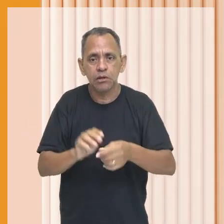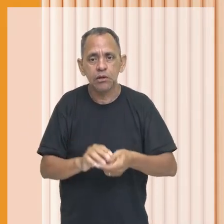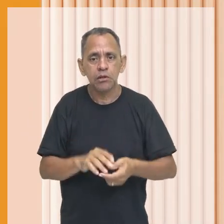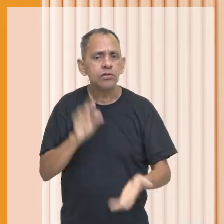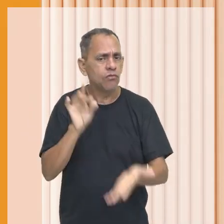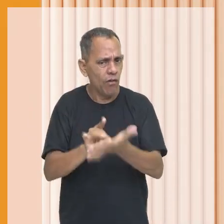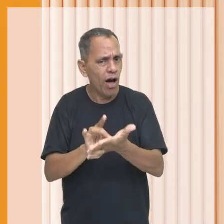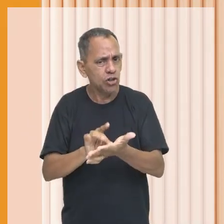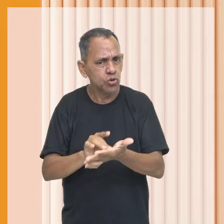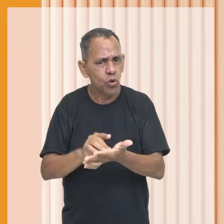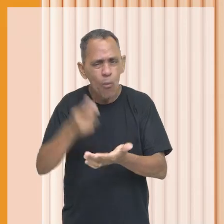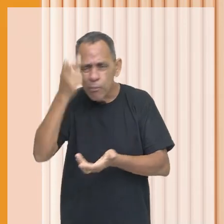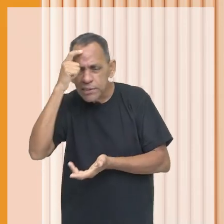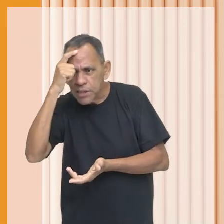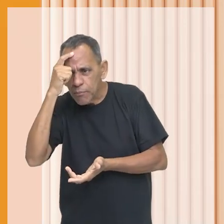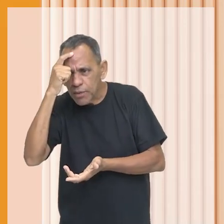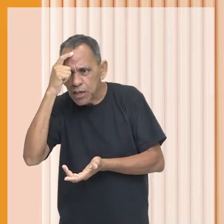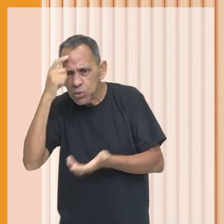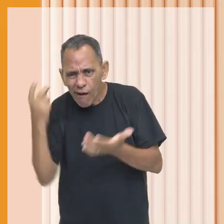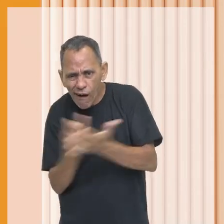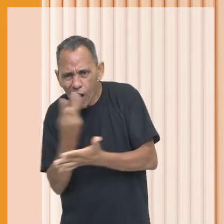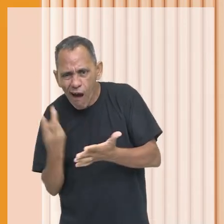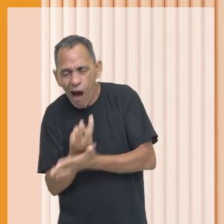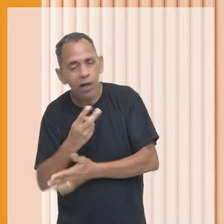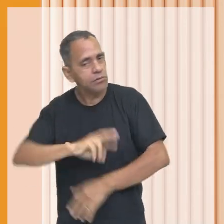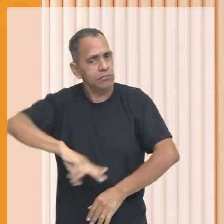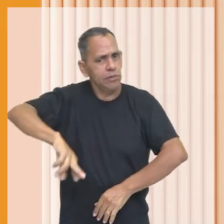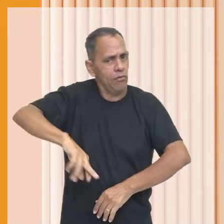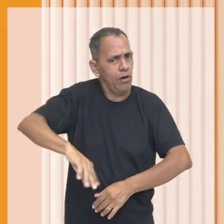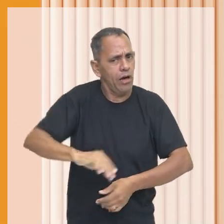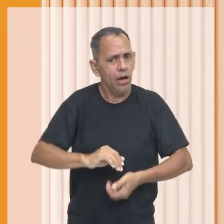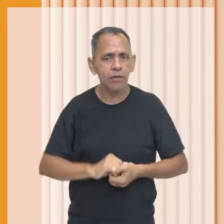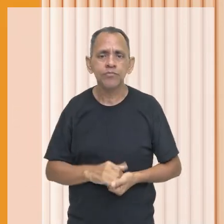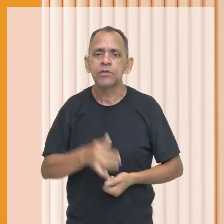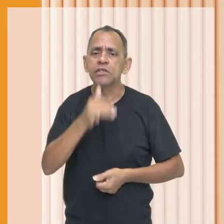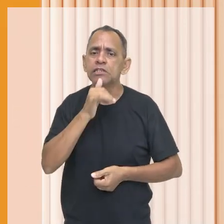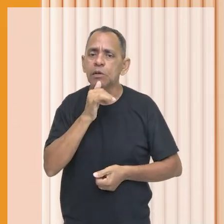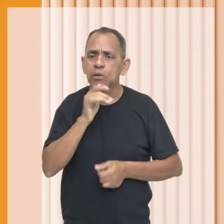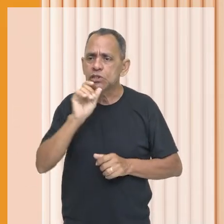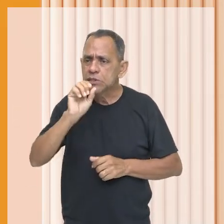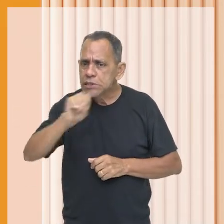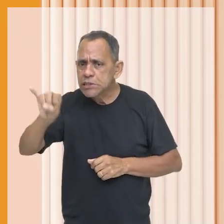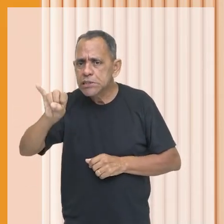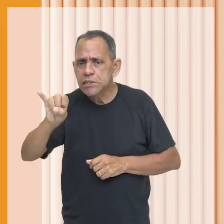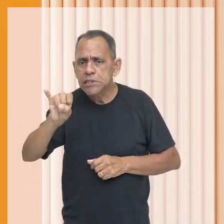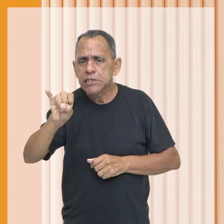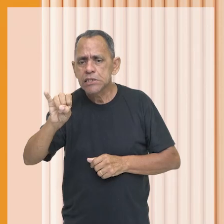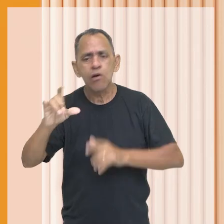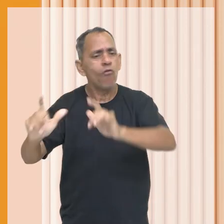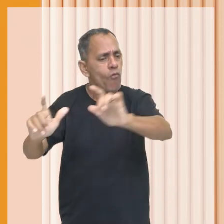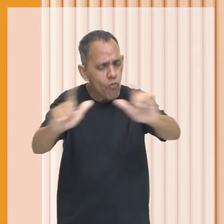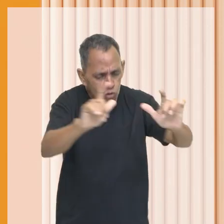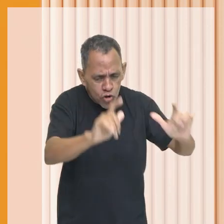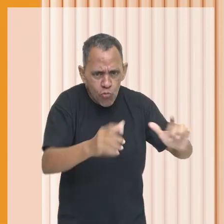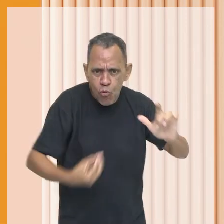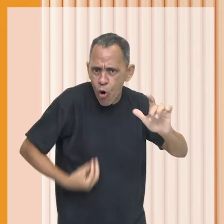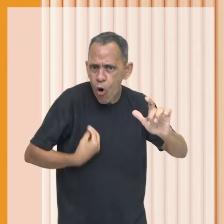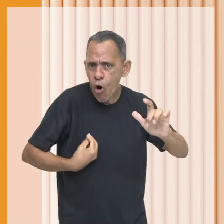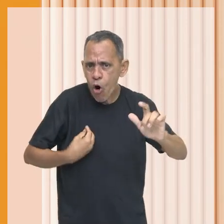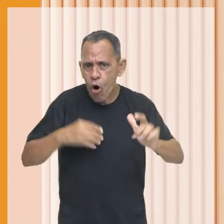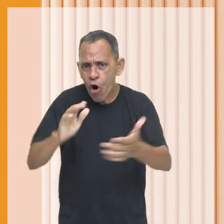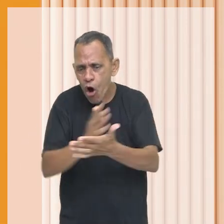estava errado. Por quê? Porque se, por exemplo, você mora em uma determinada comunidade, uma determinada